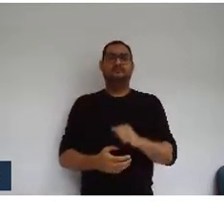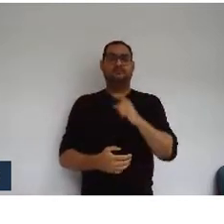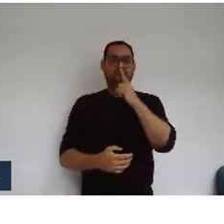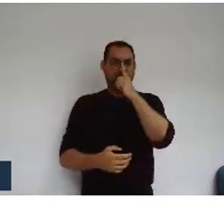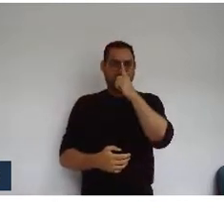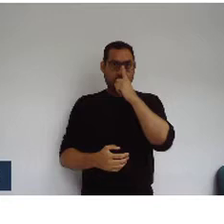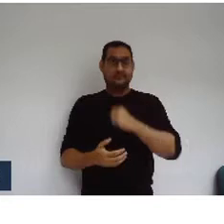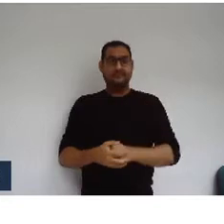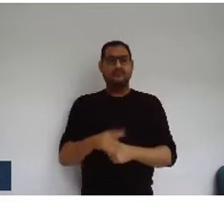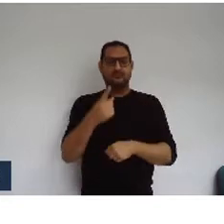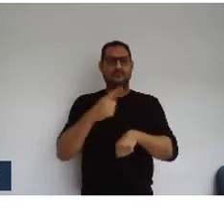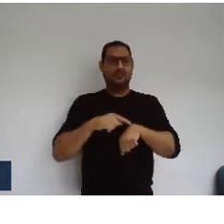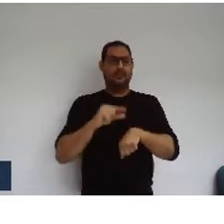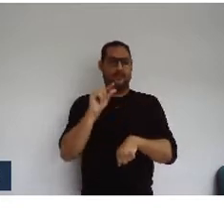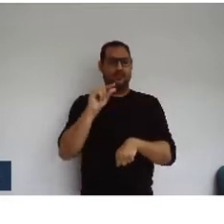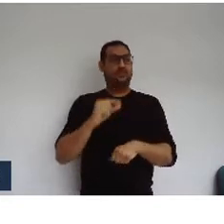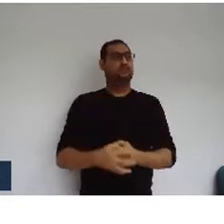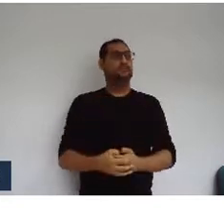Um minutinho.